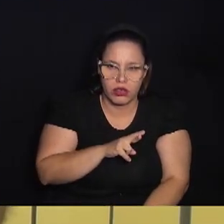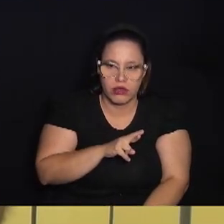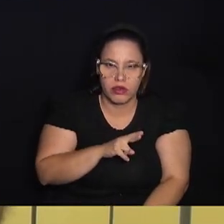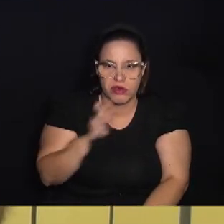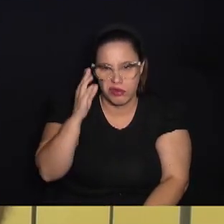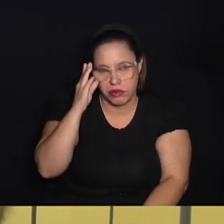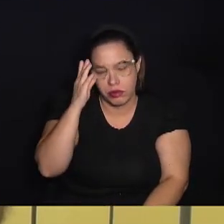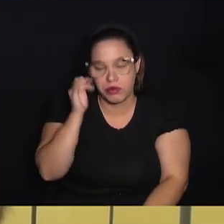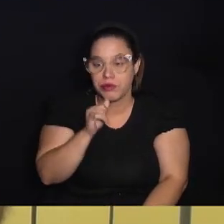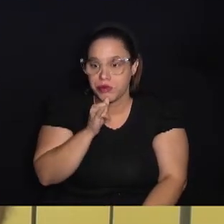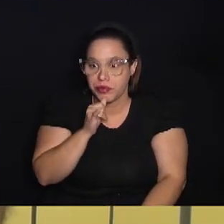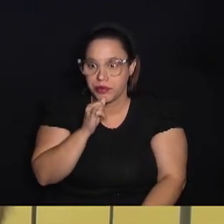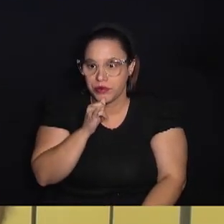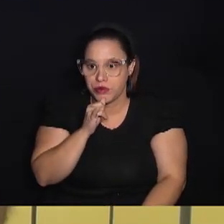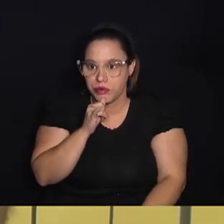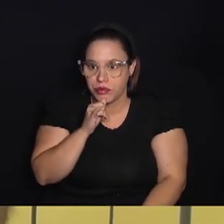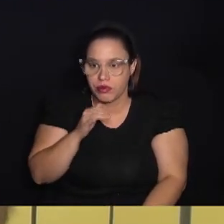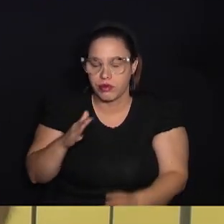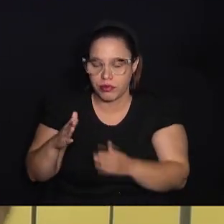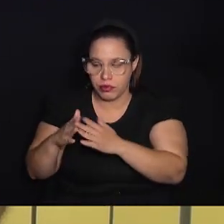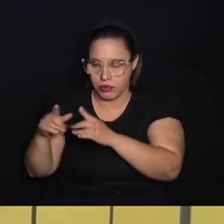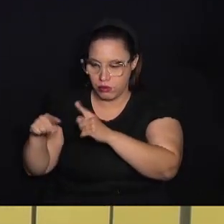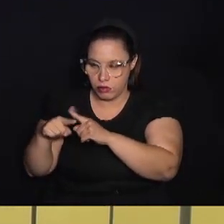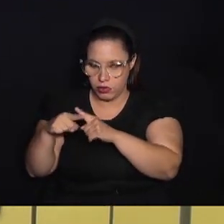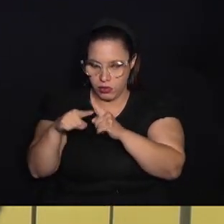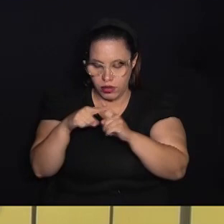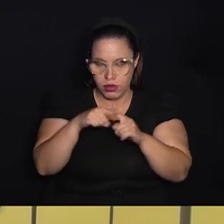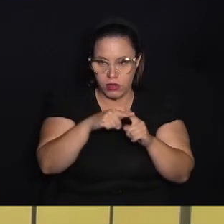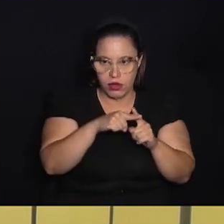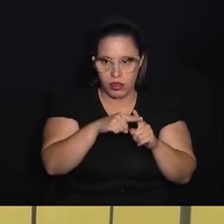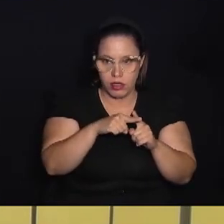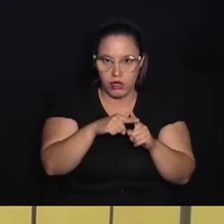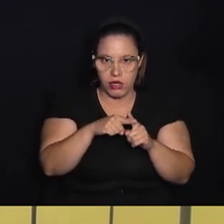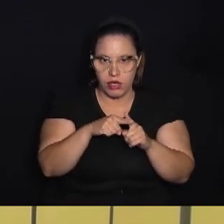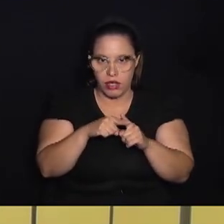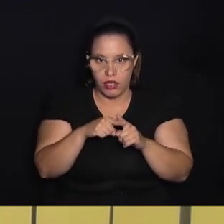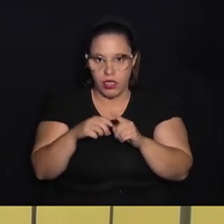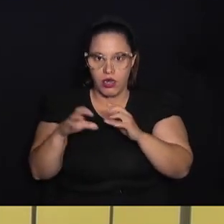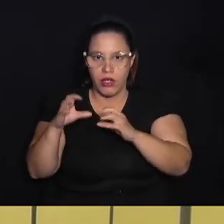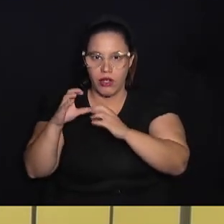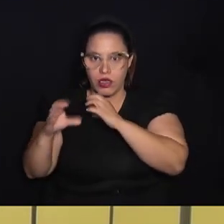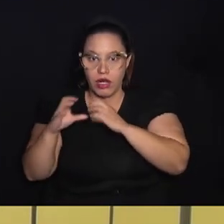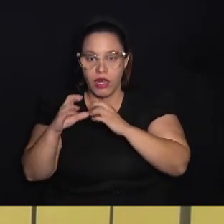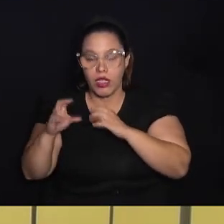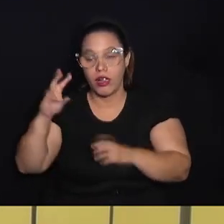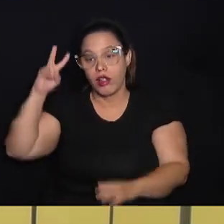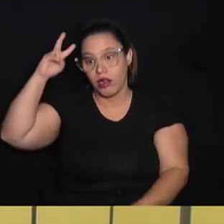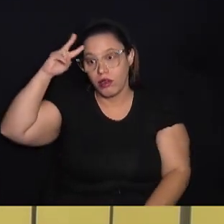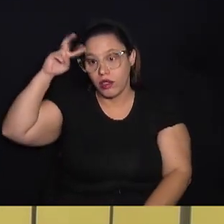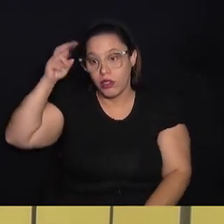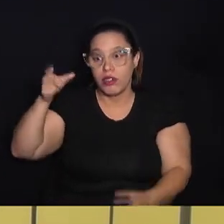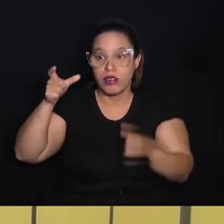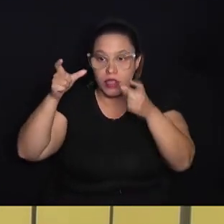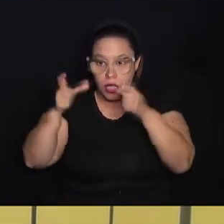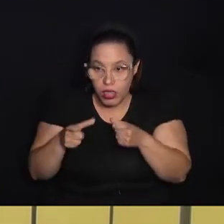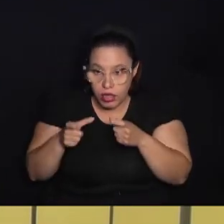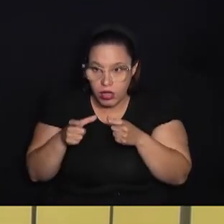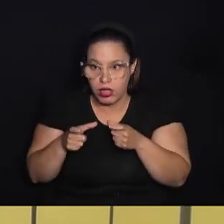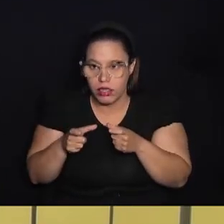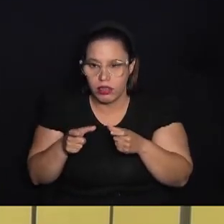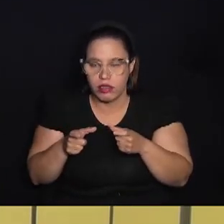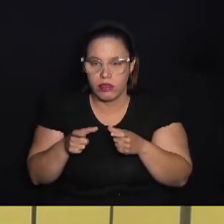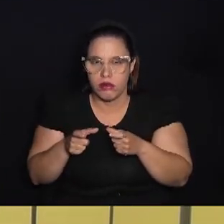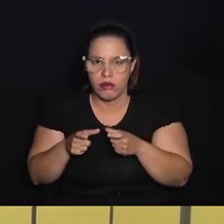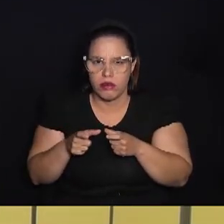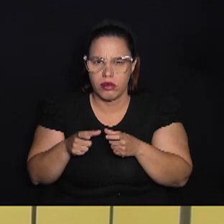exemplo mesmo no cemitério quando a gente faz os passeios claro que a gente conta essas histórias fazem parte daquele território Mas elas têm o